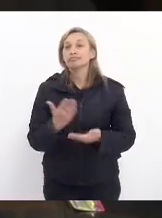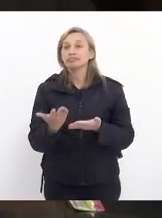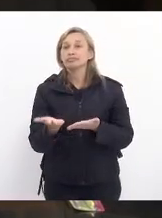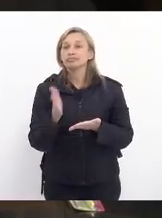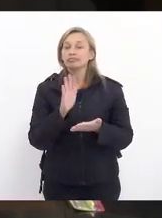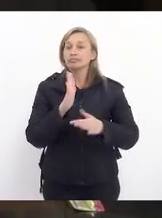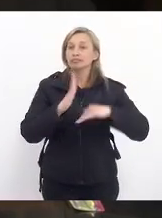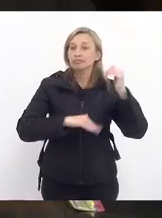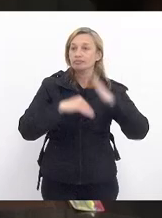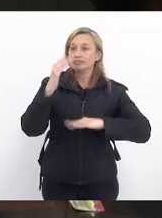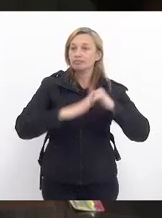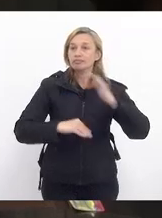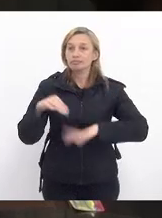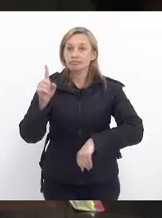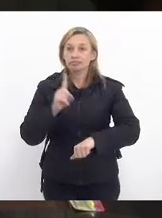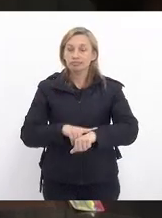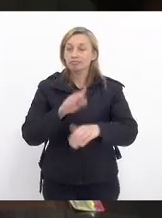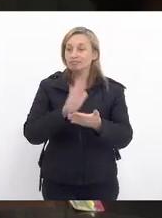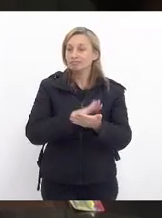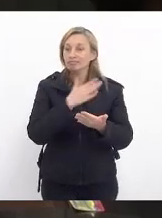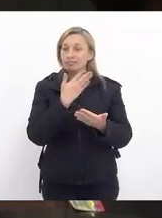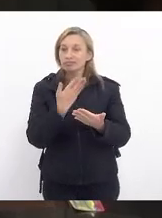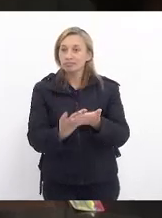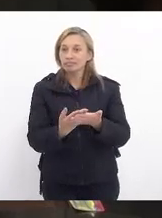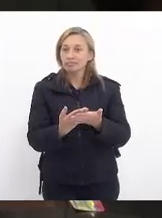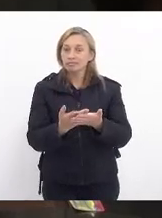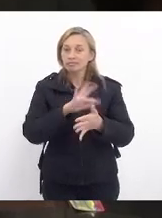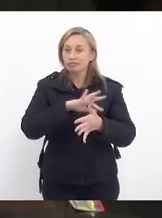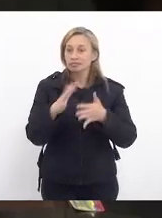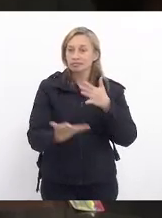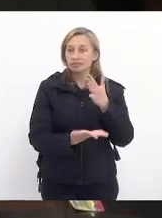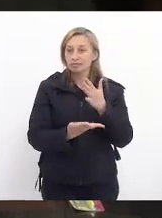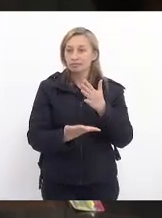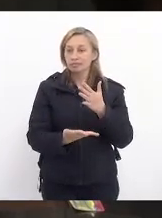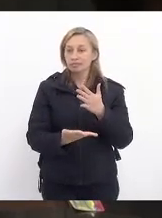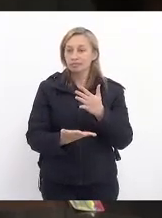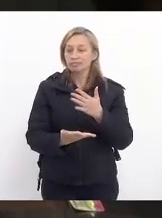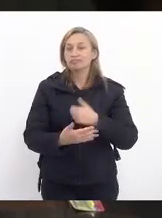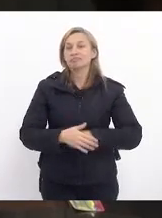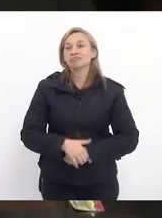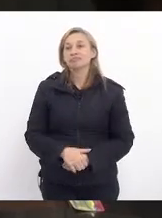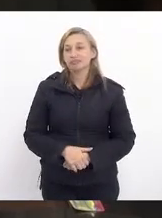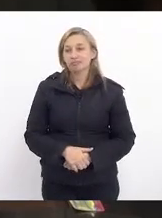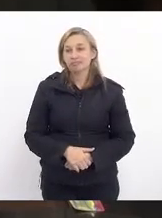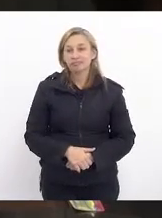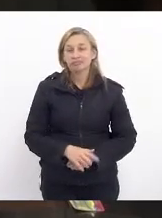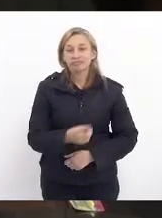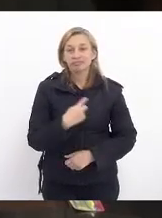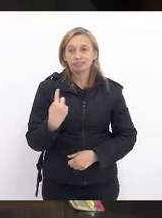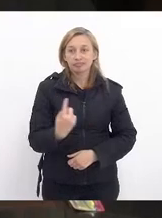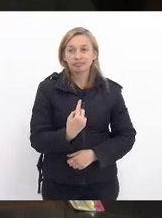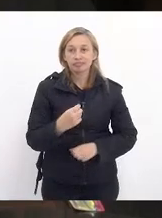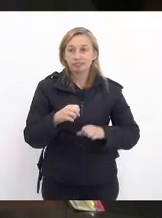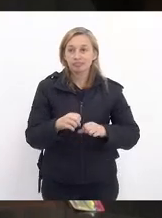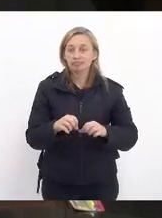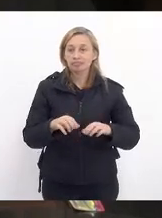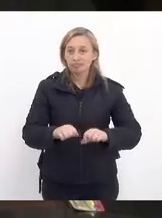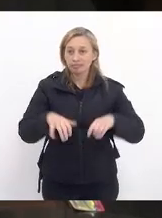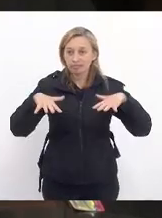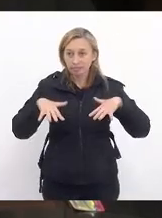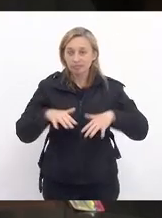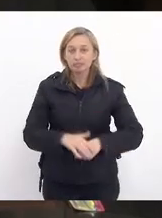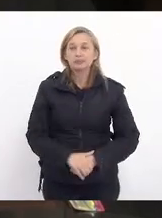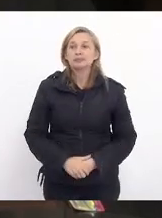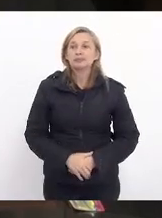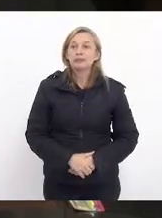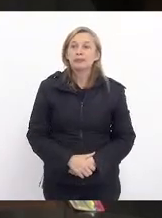profissional que faz neste momento a interpretação em língua brasileira de sinais-libras da nossa sessão plenária